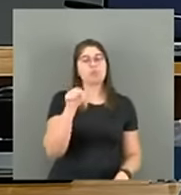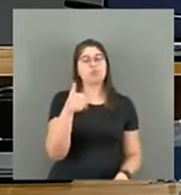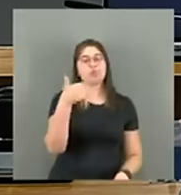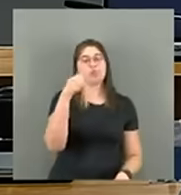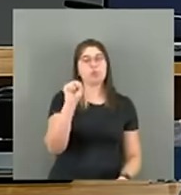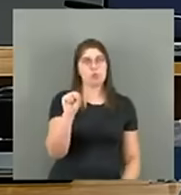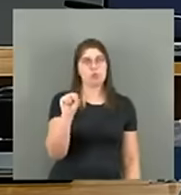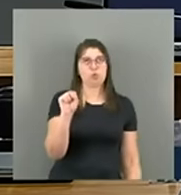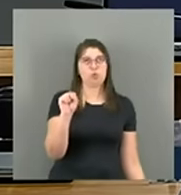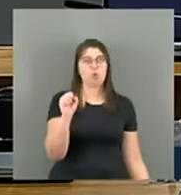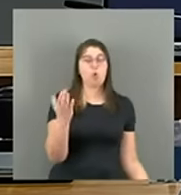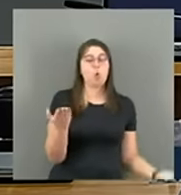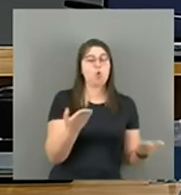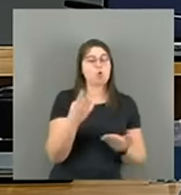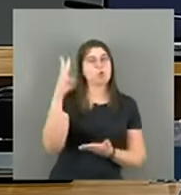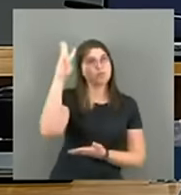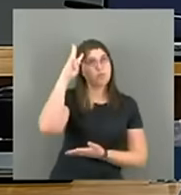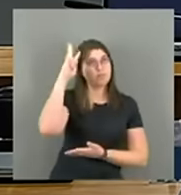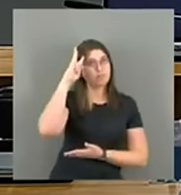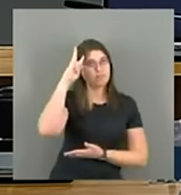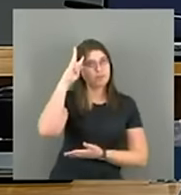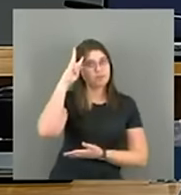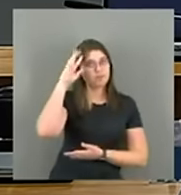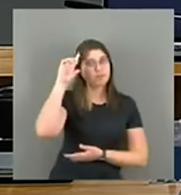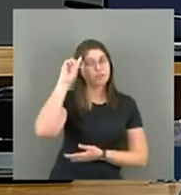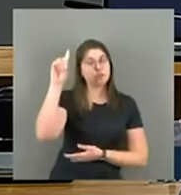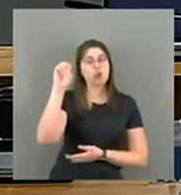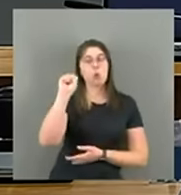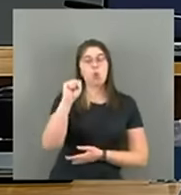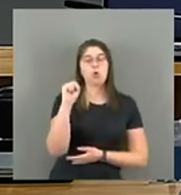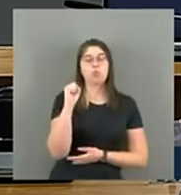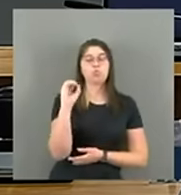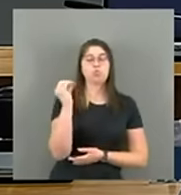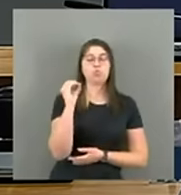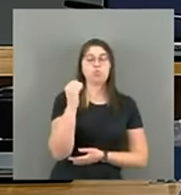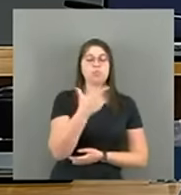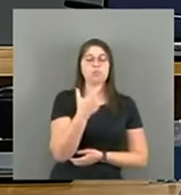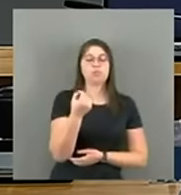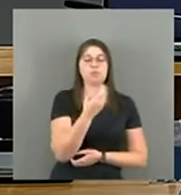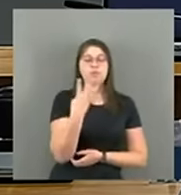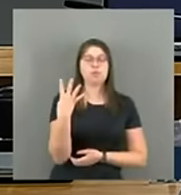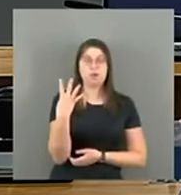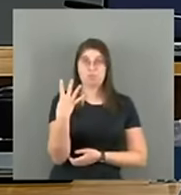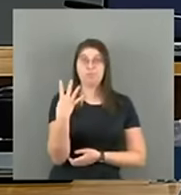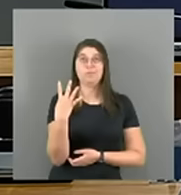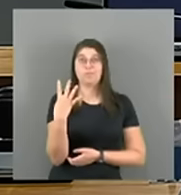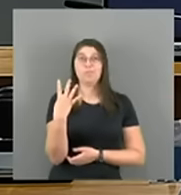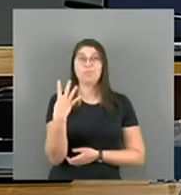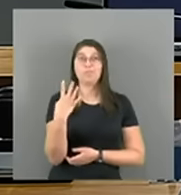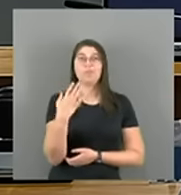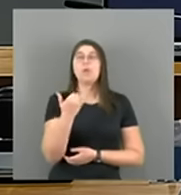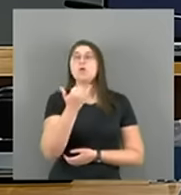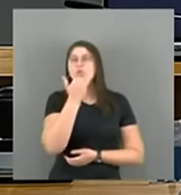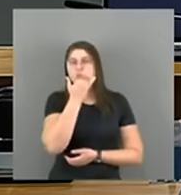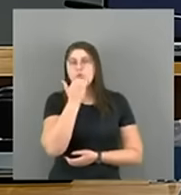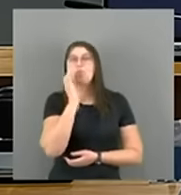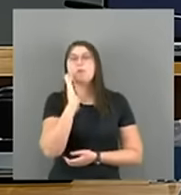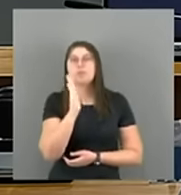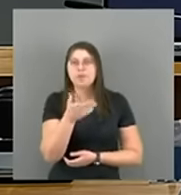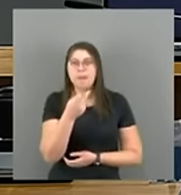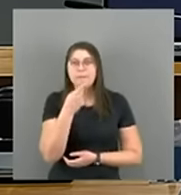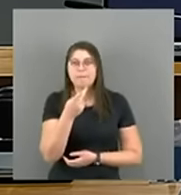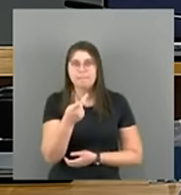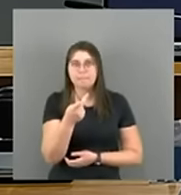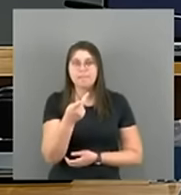tarde, terça-feira, 8 de outubro de 2024. E eu já pedi desculpas aos seus